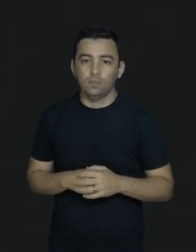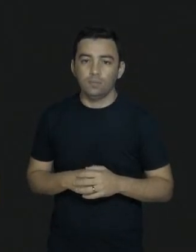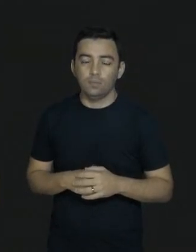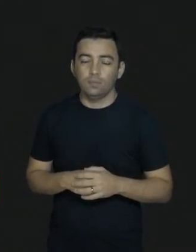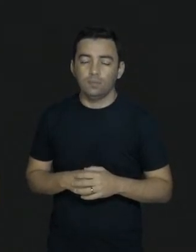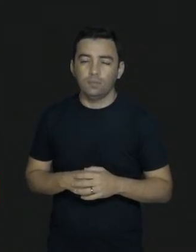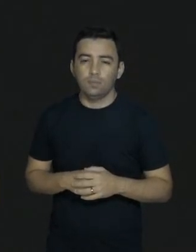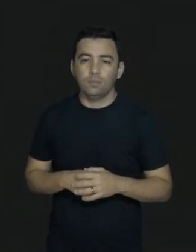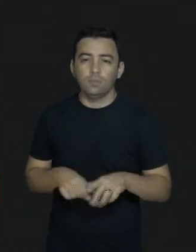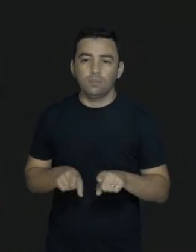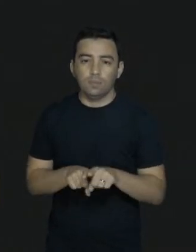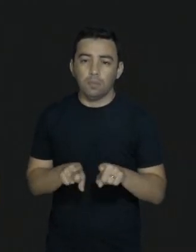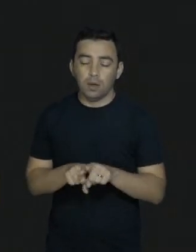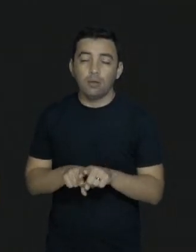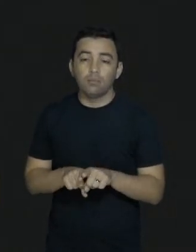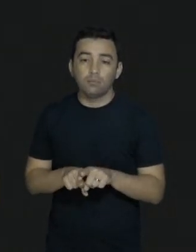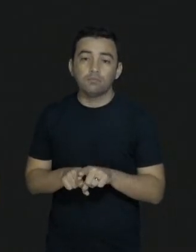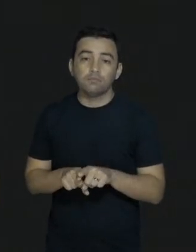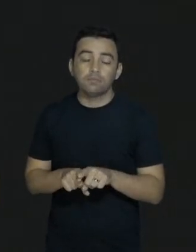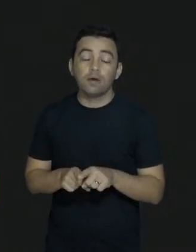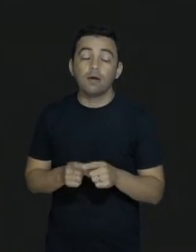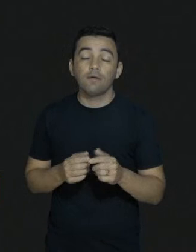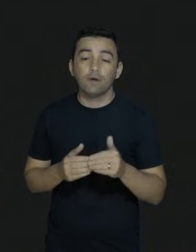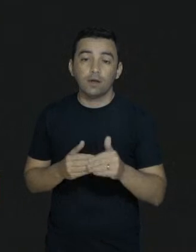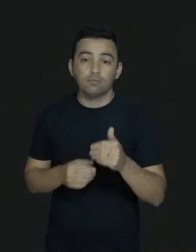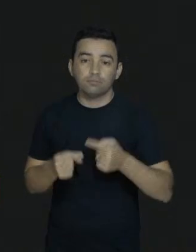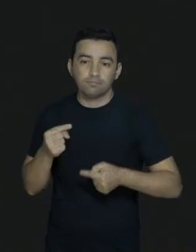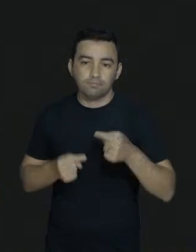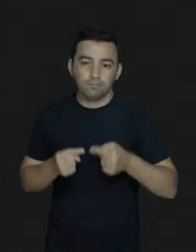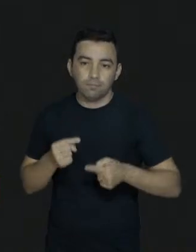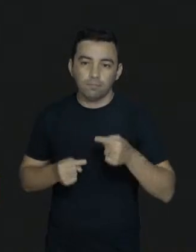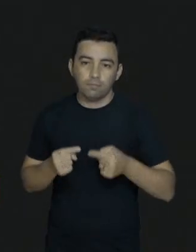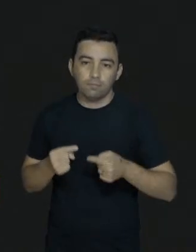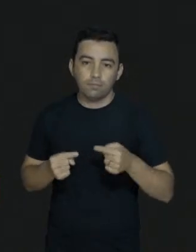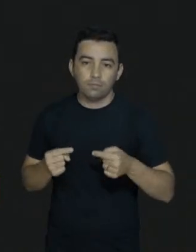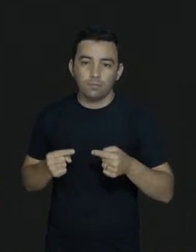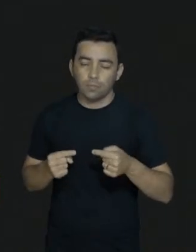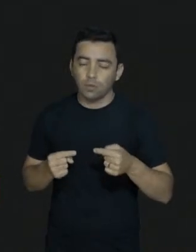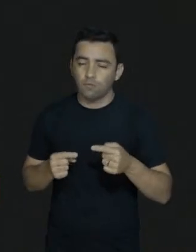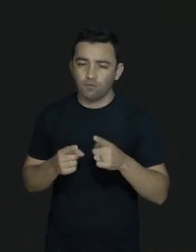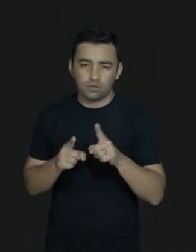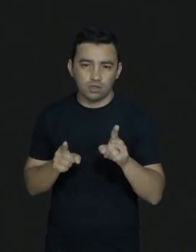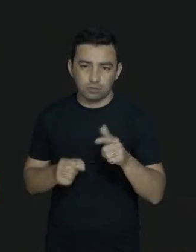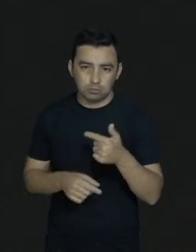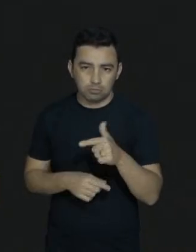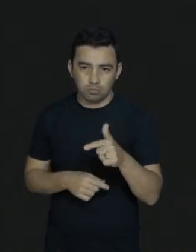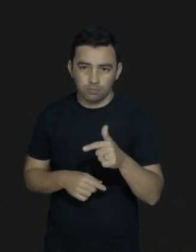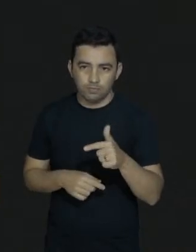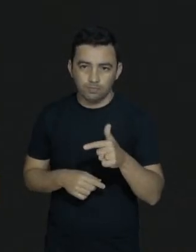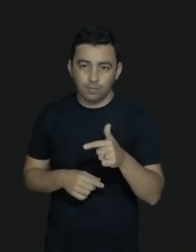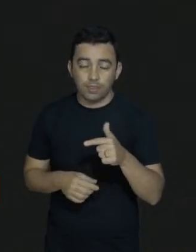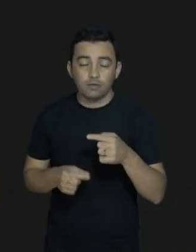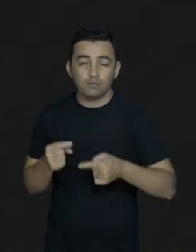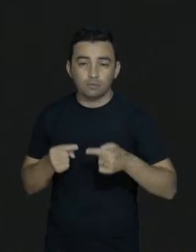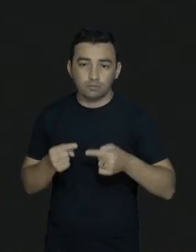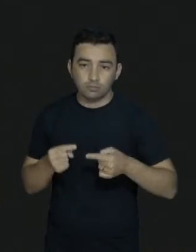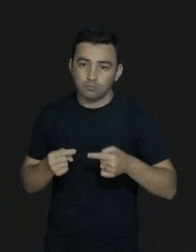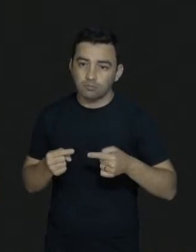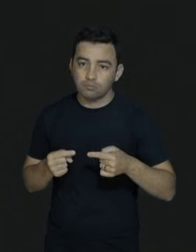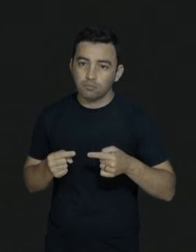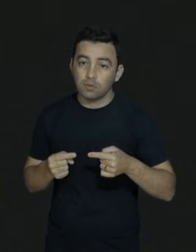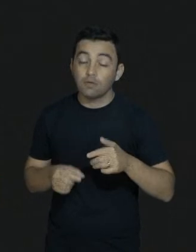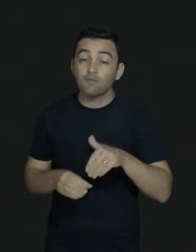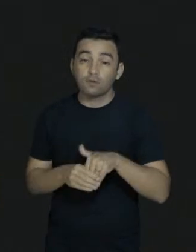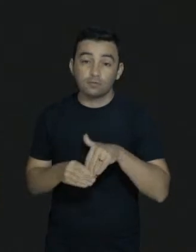colocamos em discussão como ninguém Queira discutir coloca